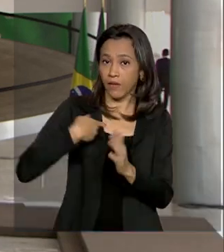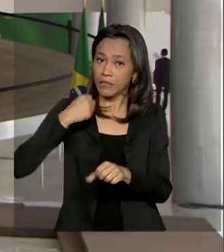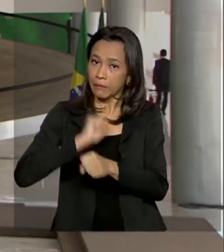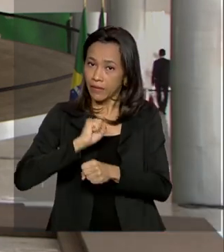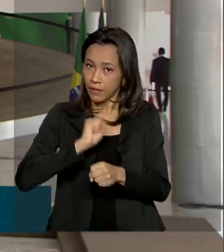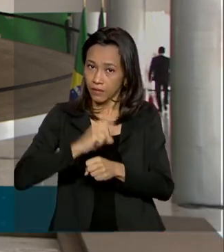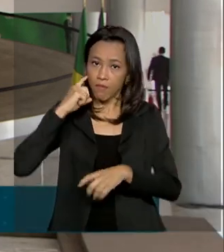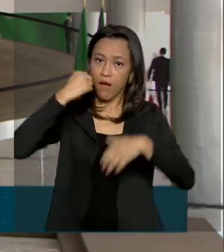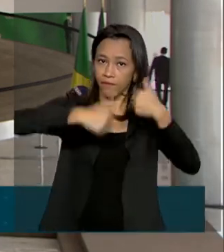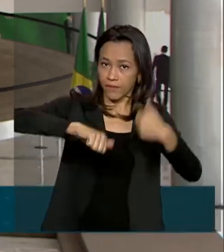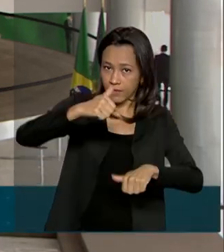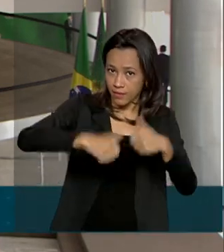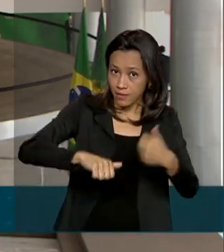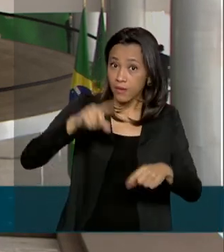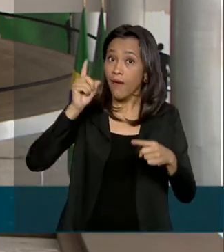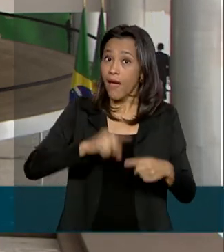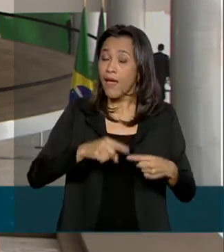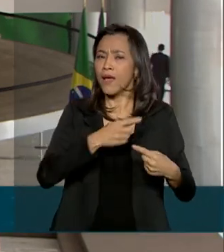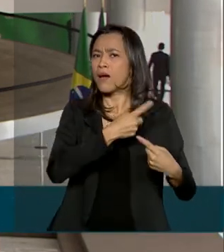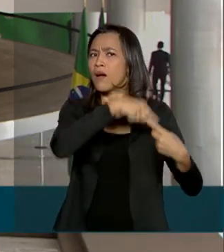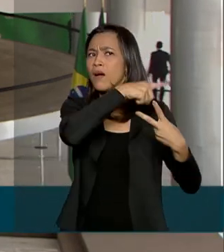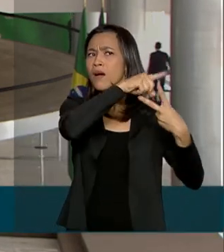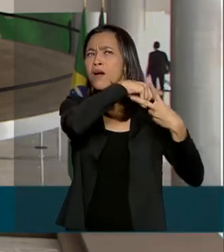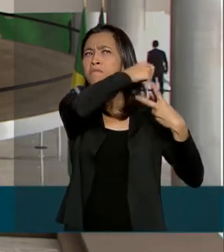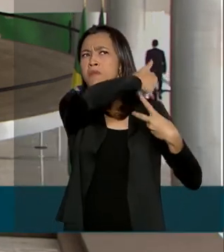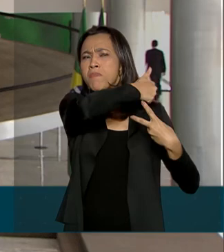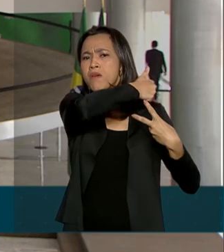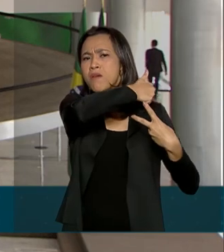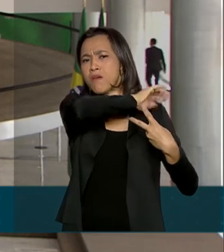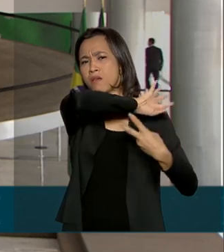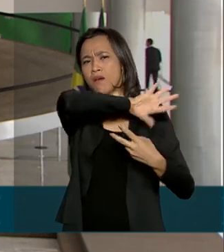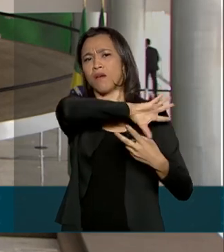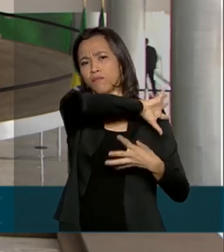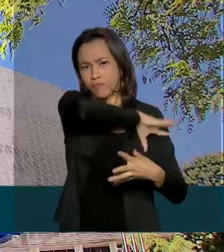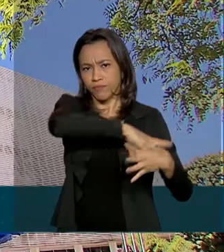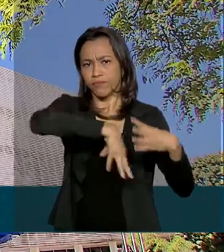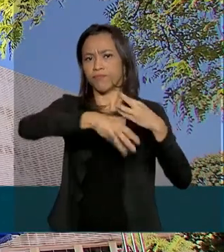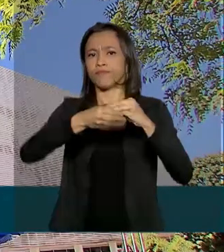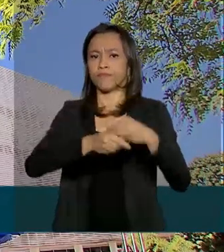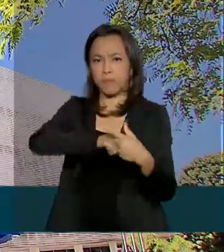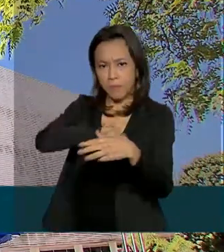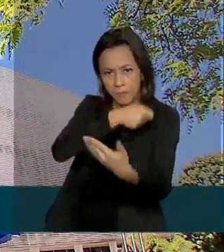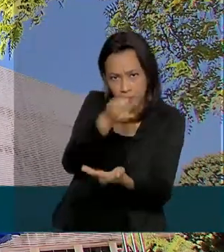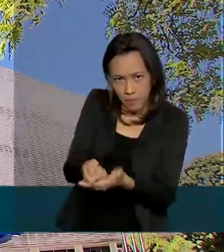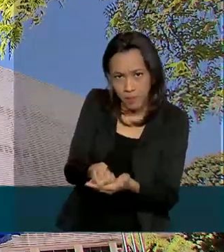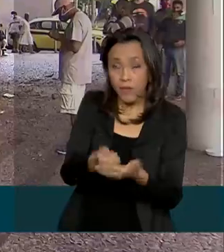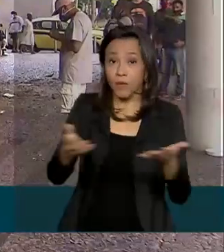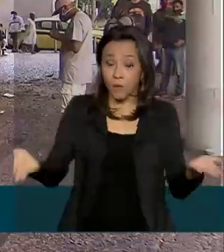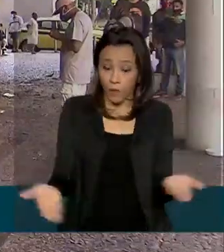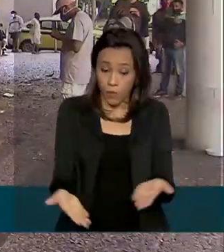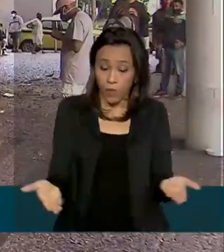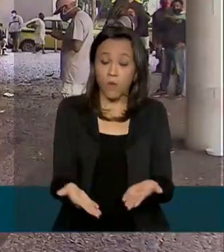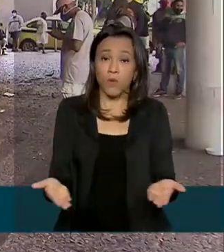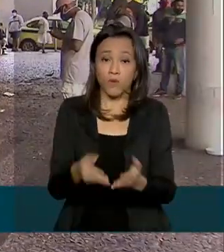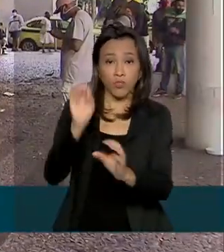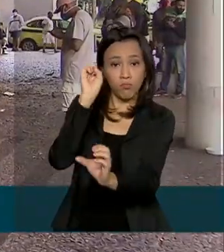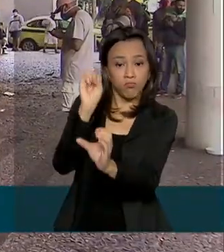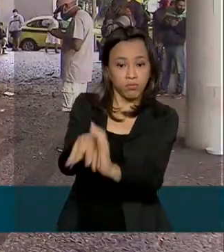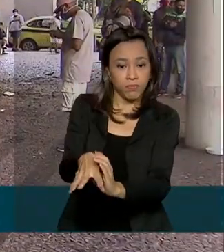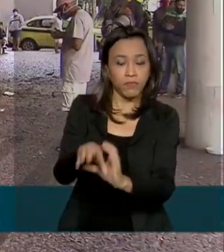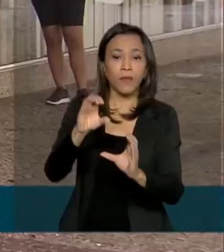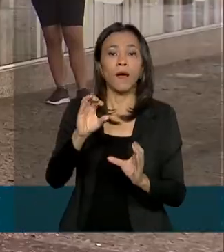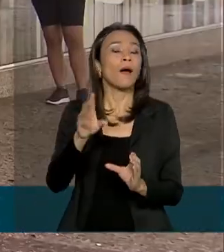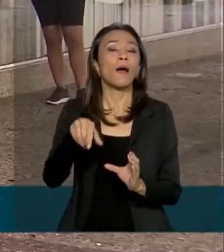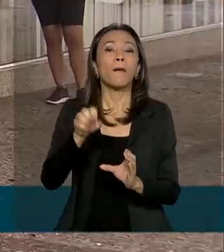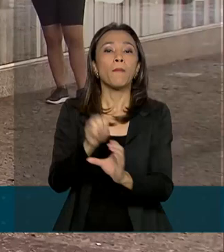É um crédito retroativo da primeira parcela do auxílio emergencial. O dinheiro deve cair hoje na poupança digital de quem